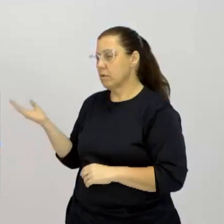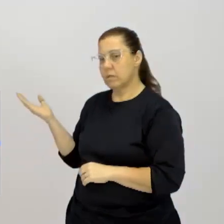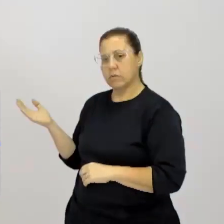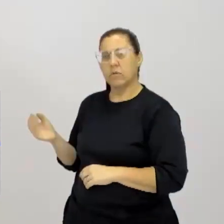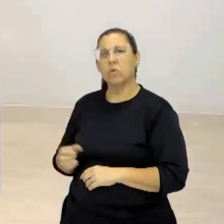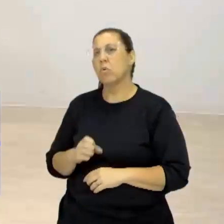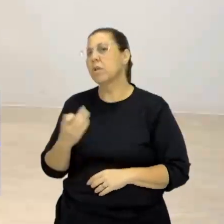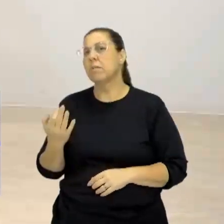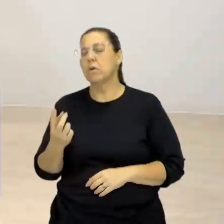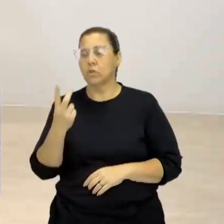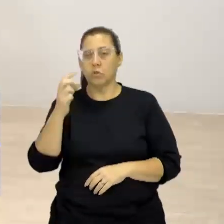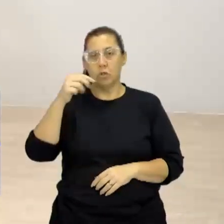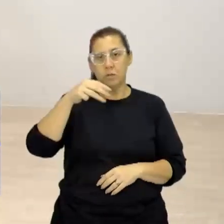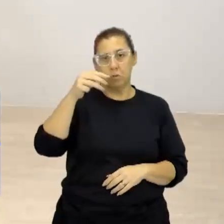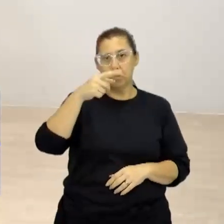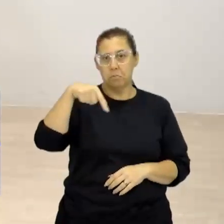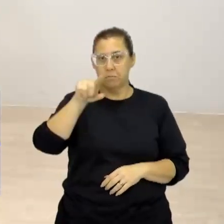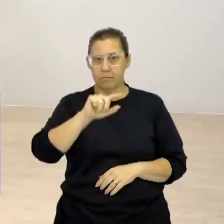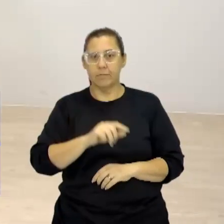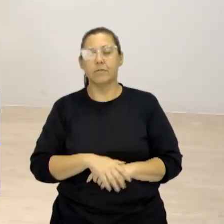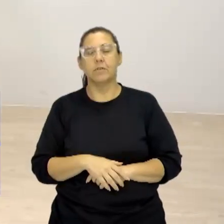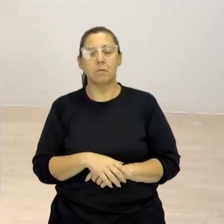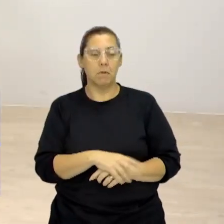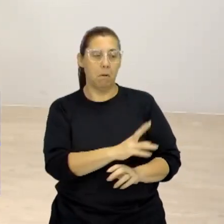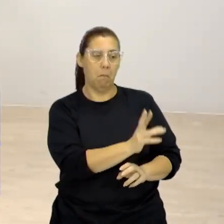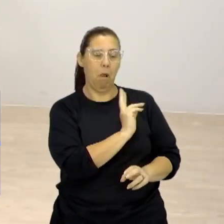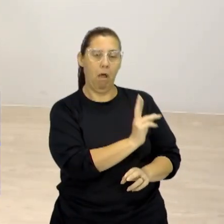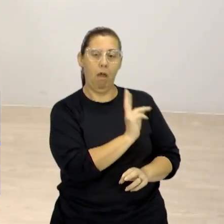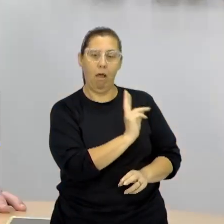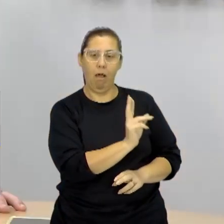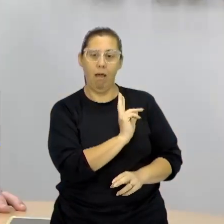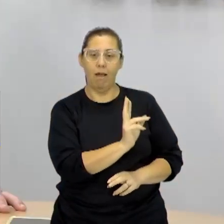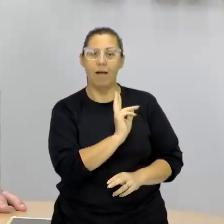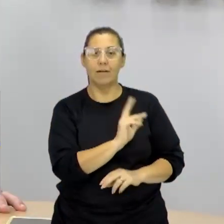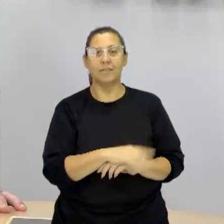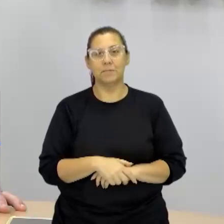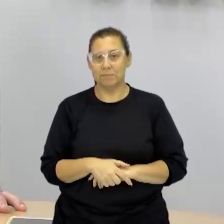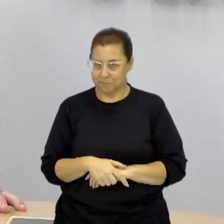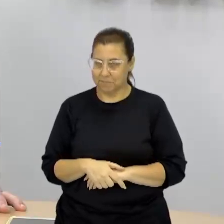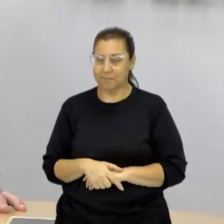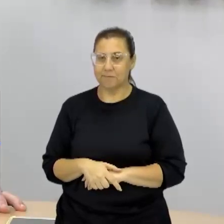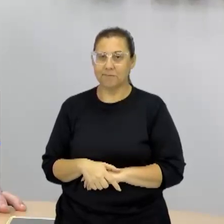professor? 2 minutos. Está aí para bastante gente responder aí. Então, 2 minutos nós retornamos.